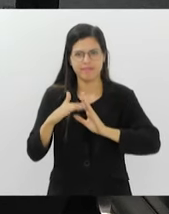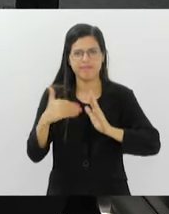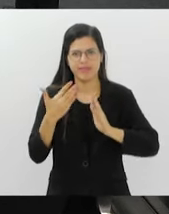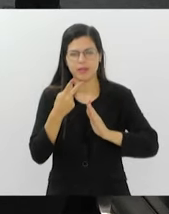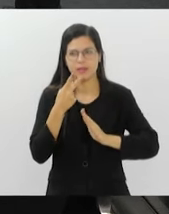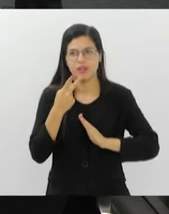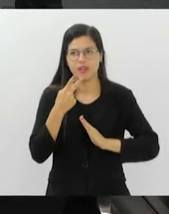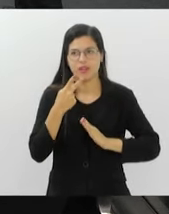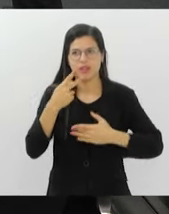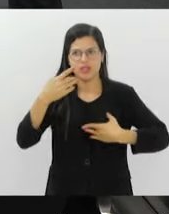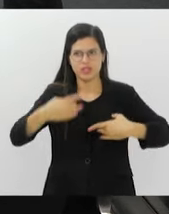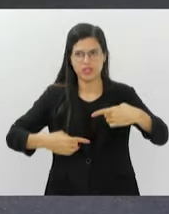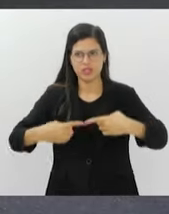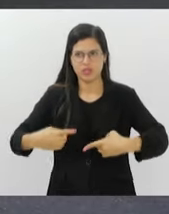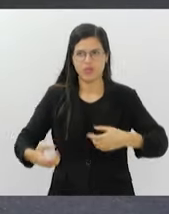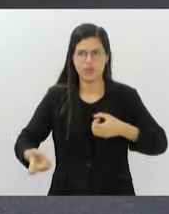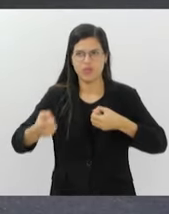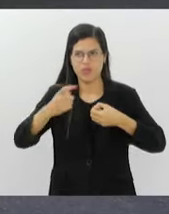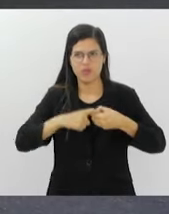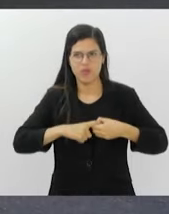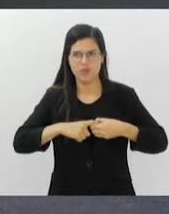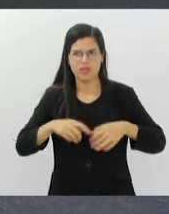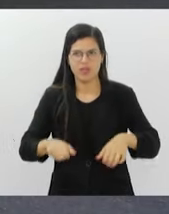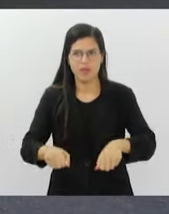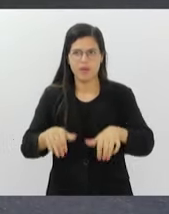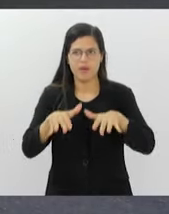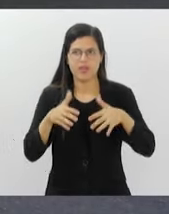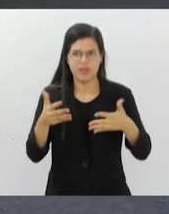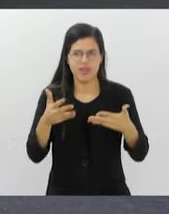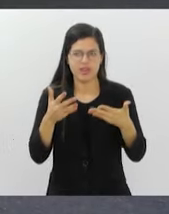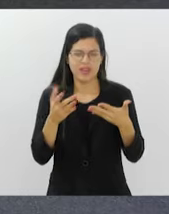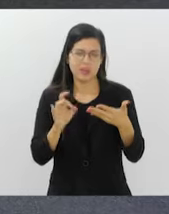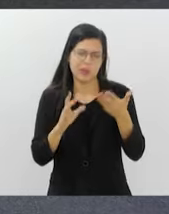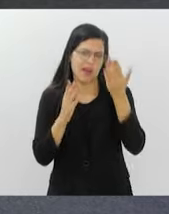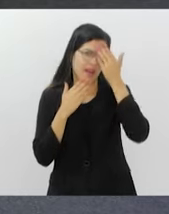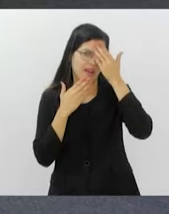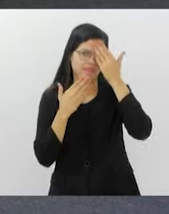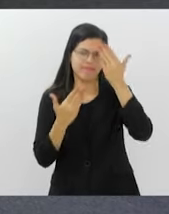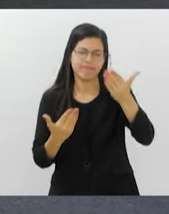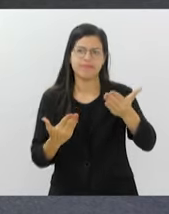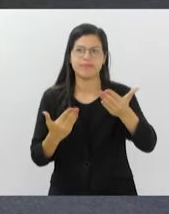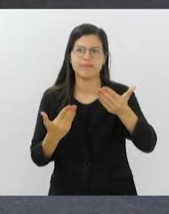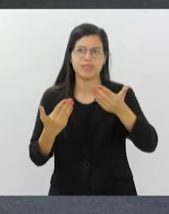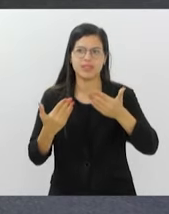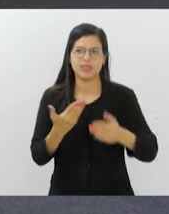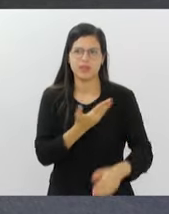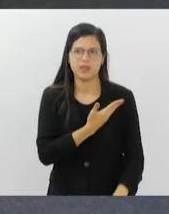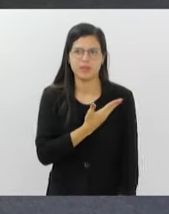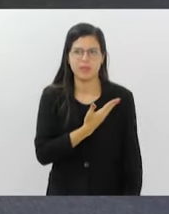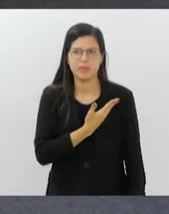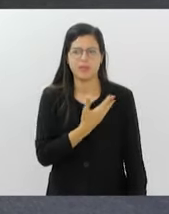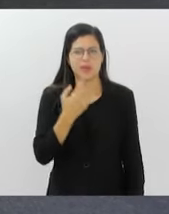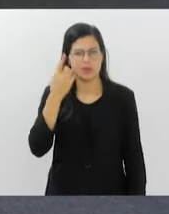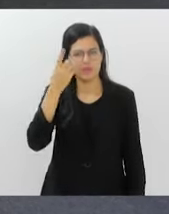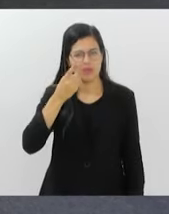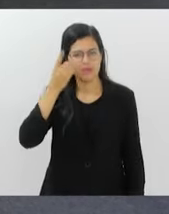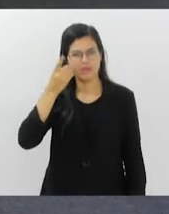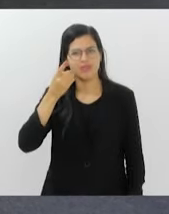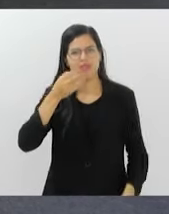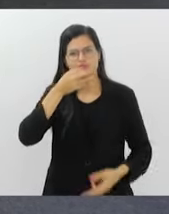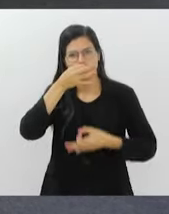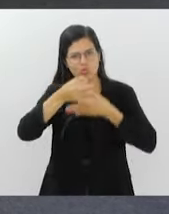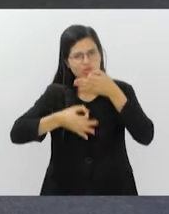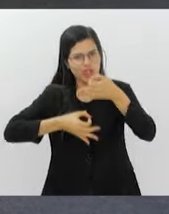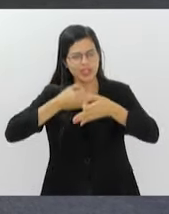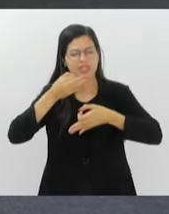para discutir quando voltar ao plenário eu queria só agradecer aos nobres colegas aí que fizeram sugestões que